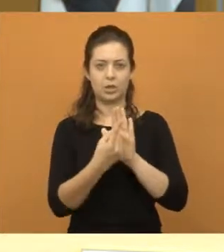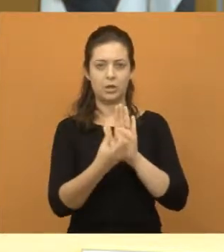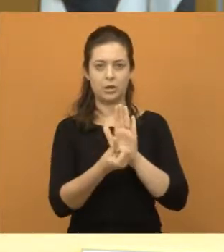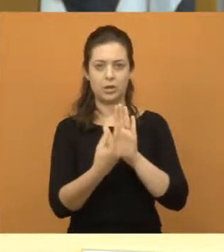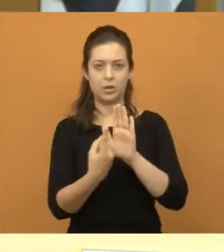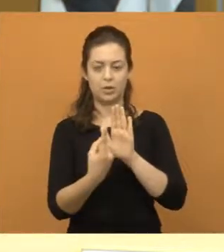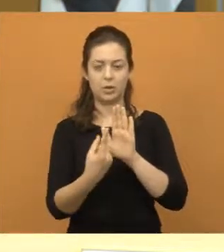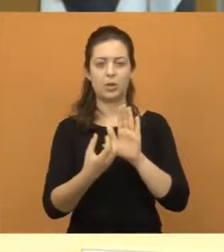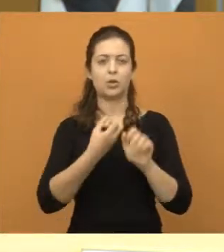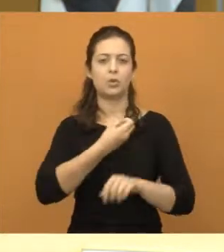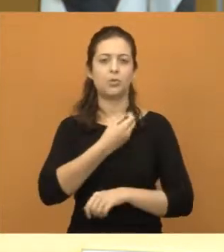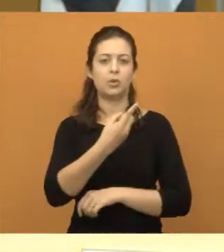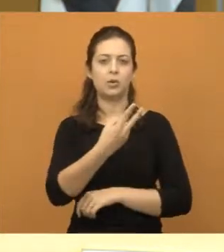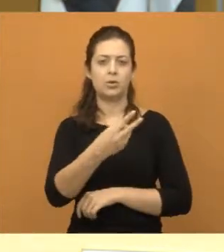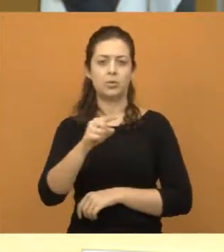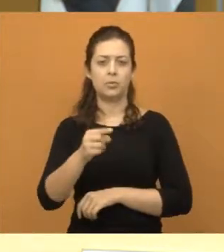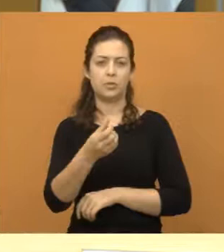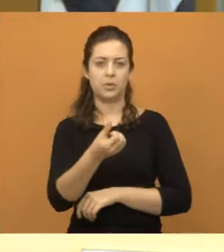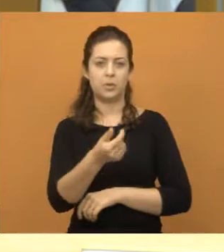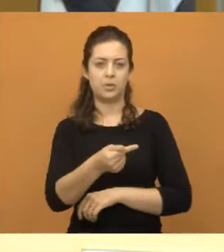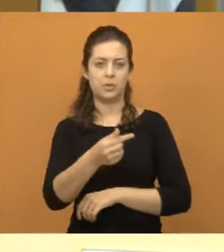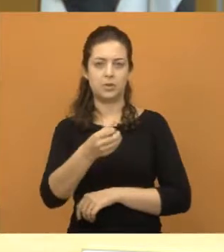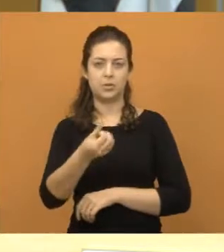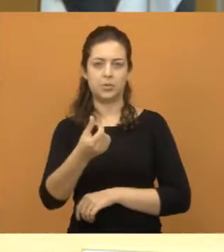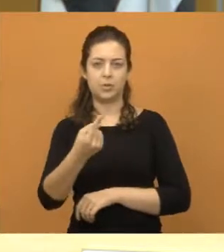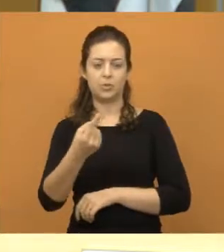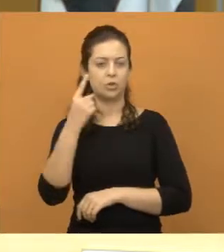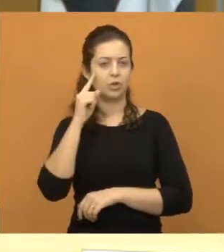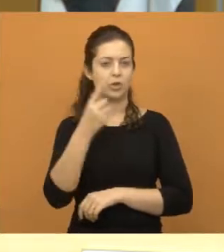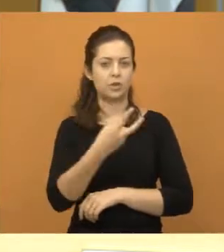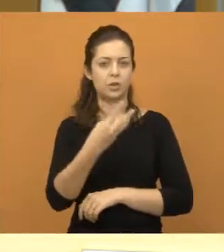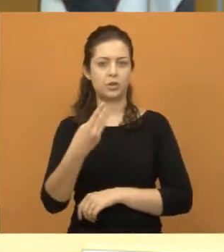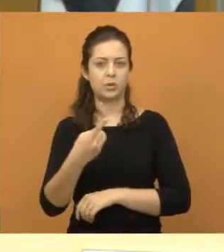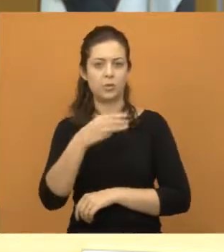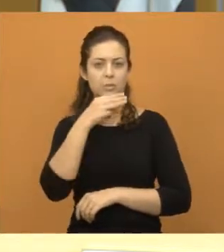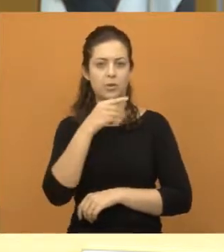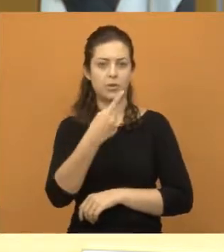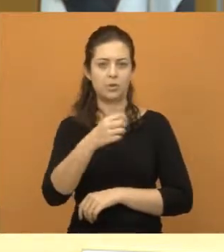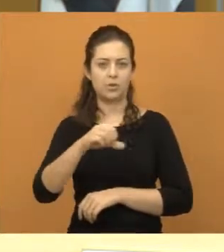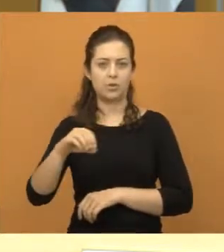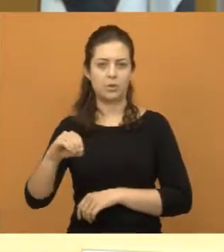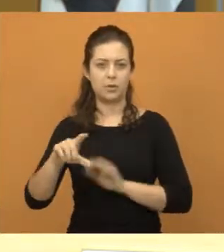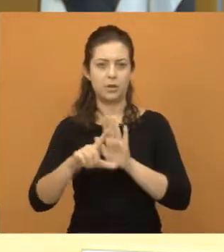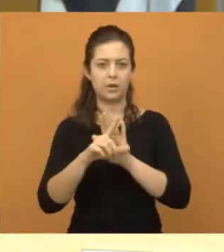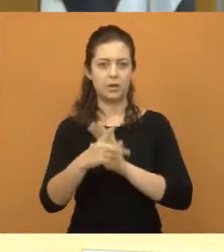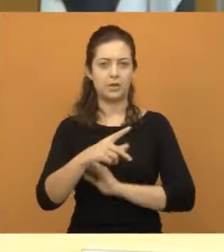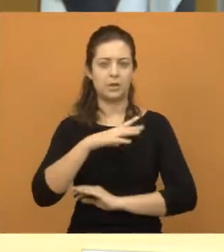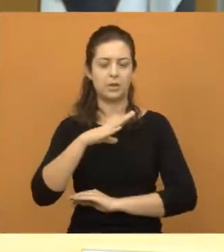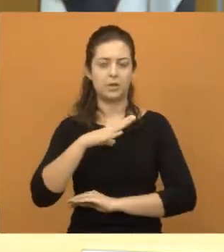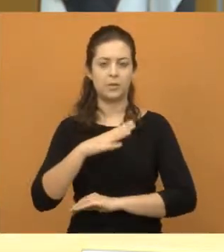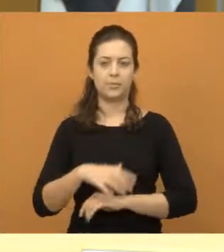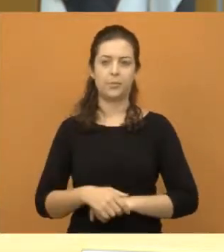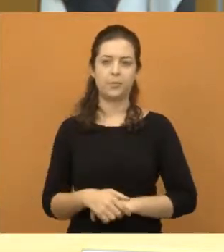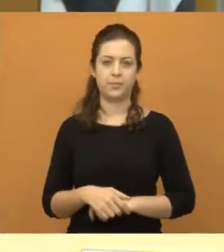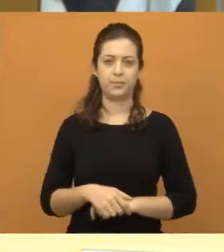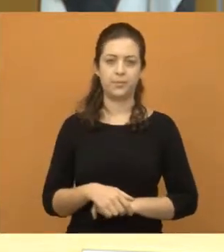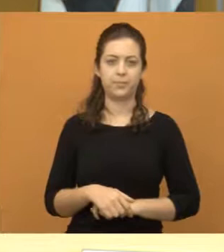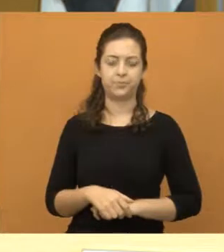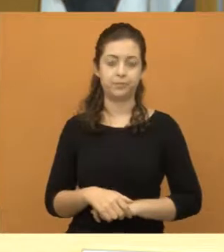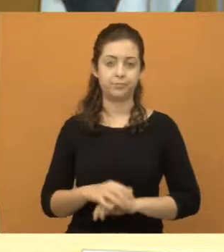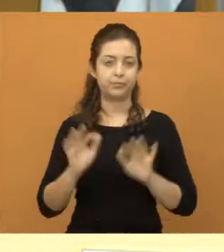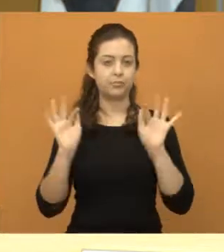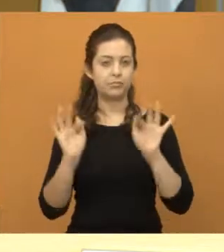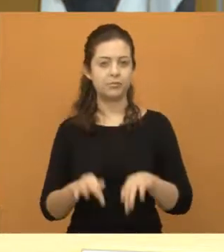61 da Lei nº 2.761, de 31 de março de 1990, Lei Orgânica do Município de Jacareí. Por